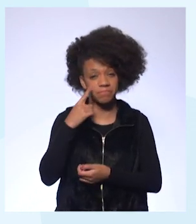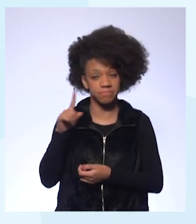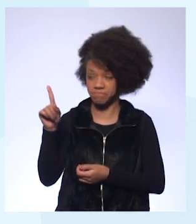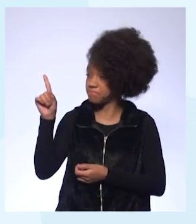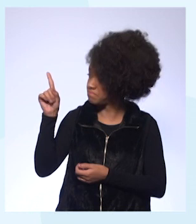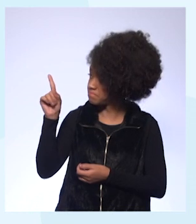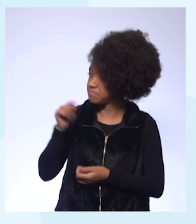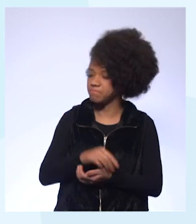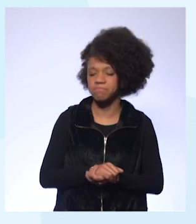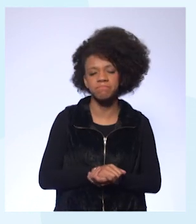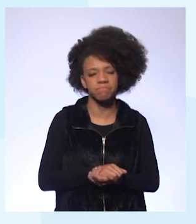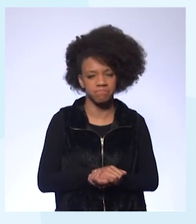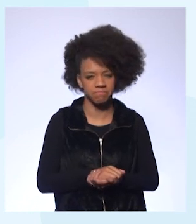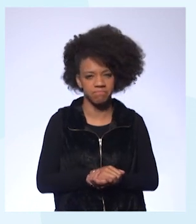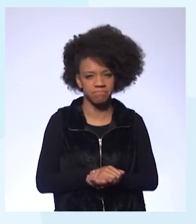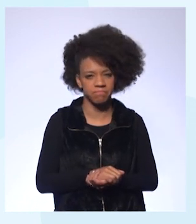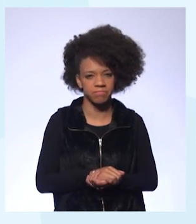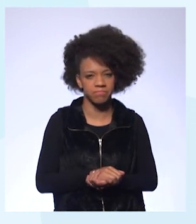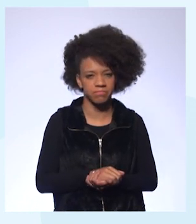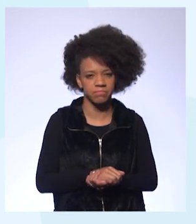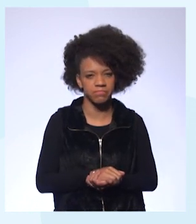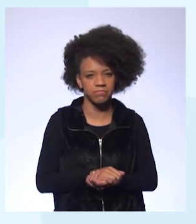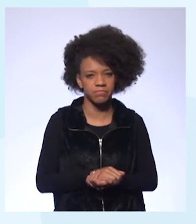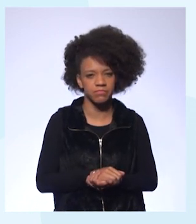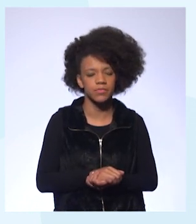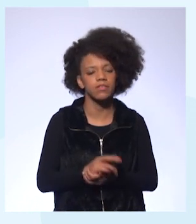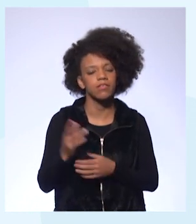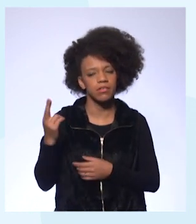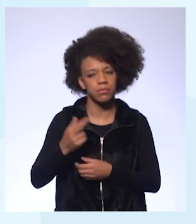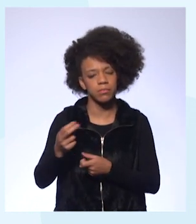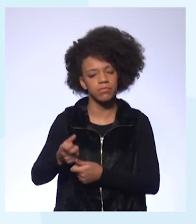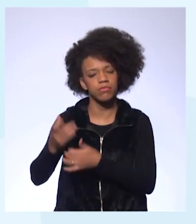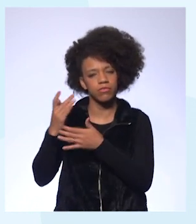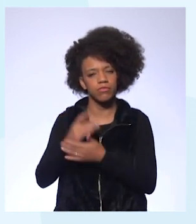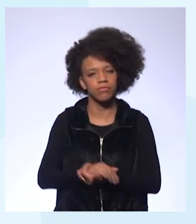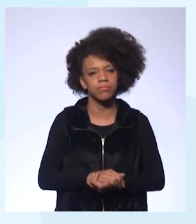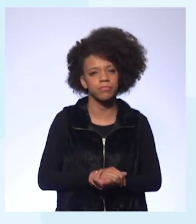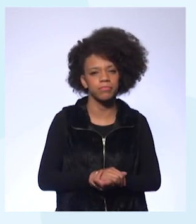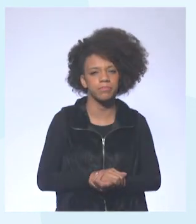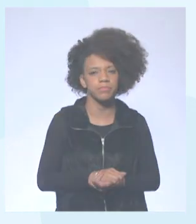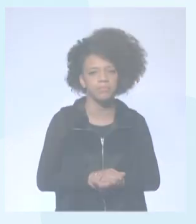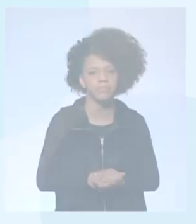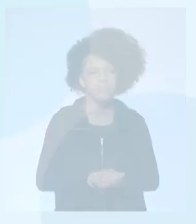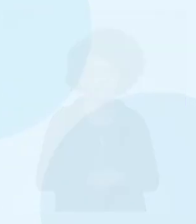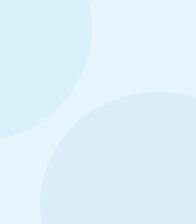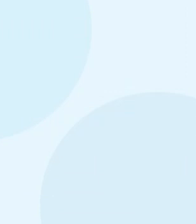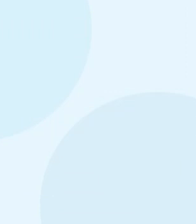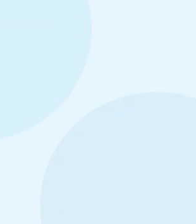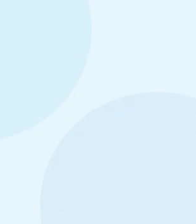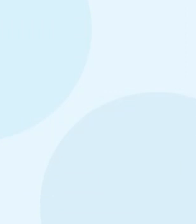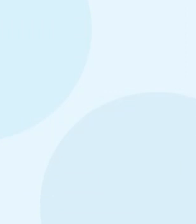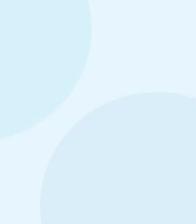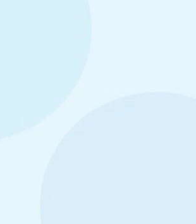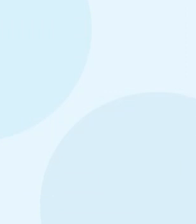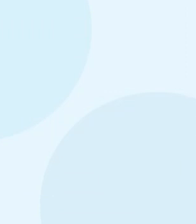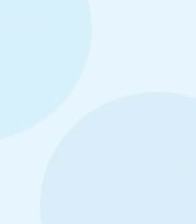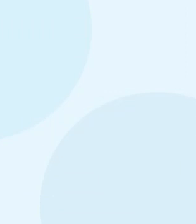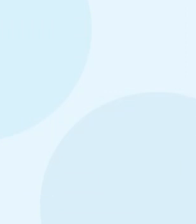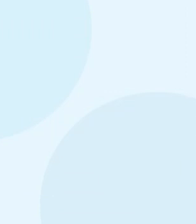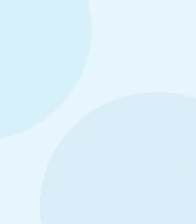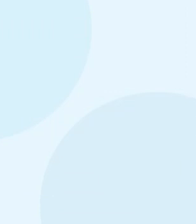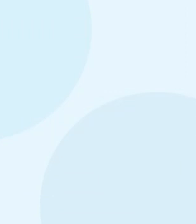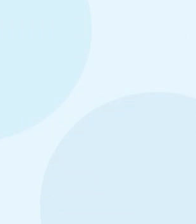trouxe o Firewall One another Planet coloque em 171 E